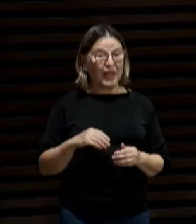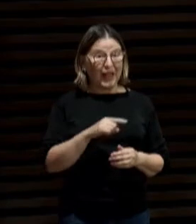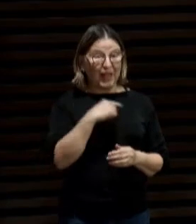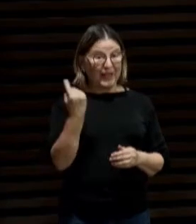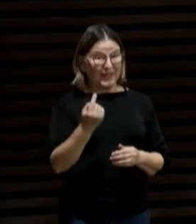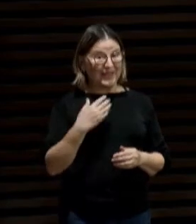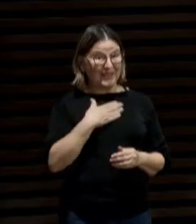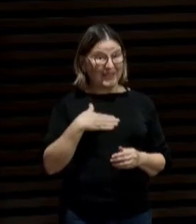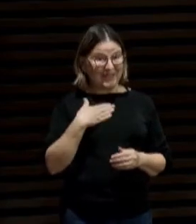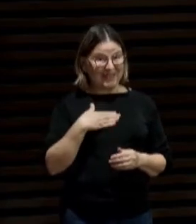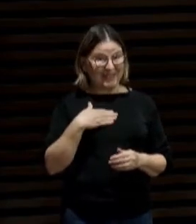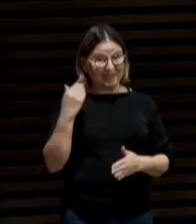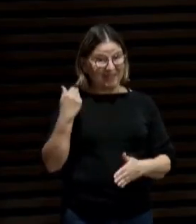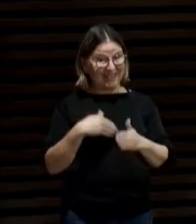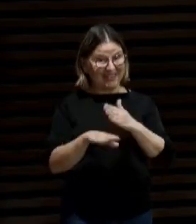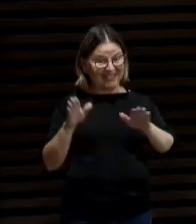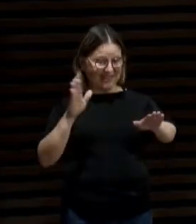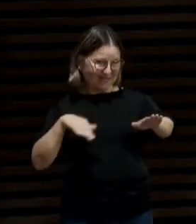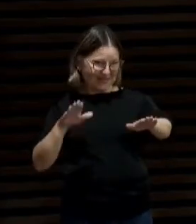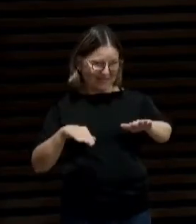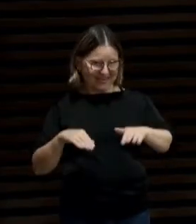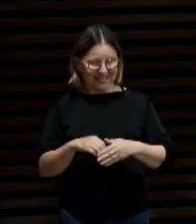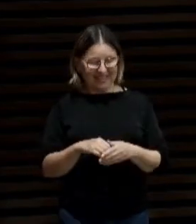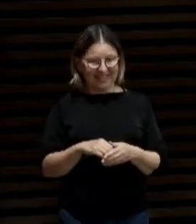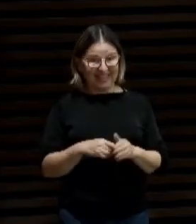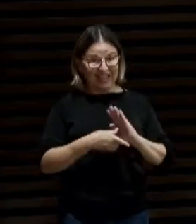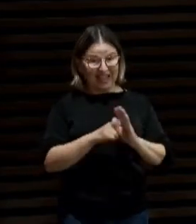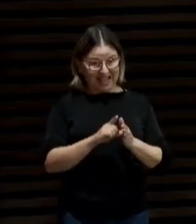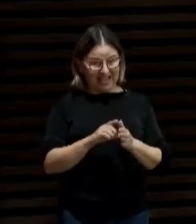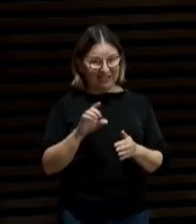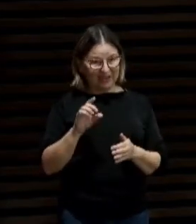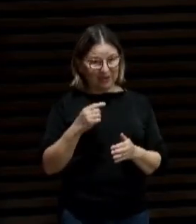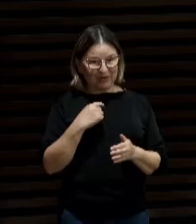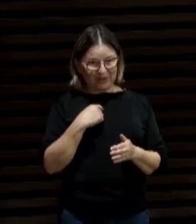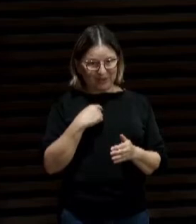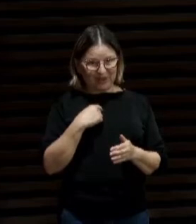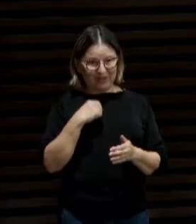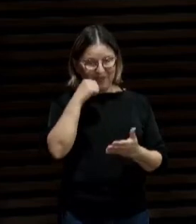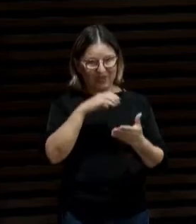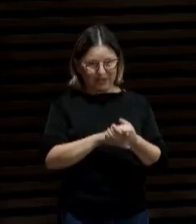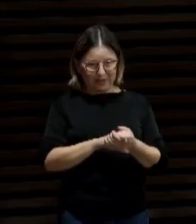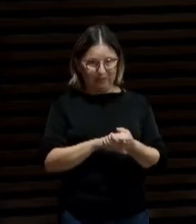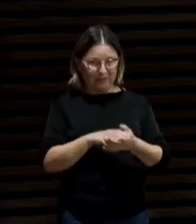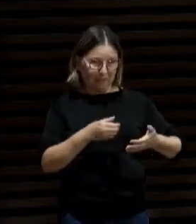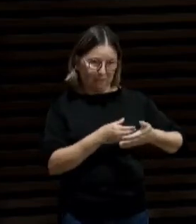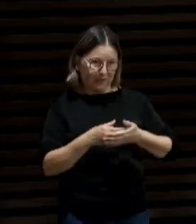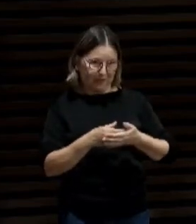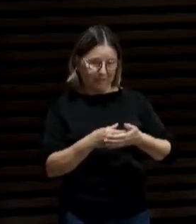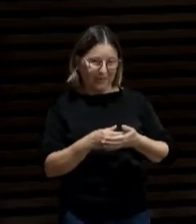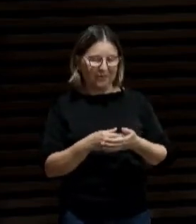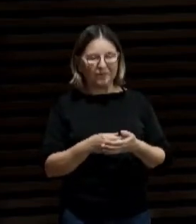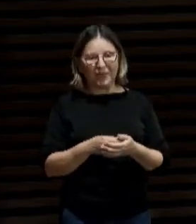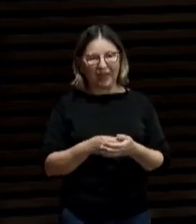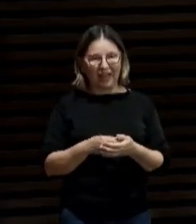vez por ano dá para a gente ir para a praia. Quando era só eu e a Vanessa e um bebê, aí a gente alugava guarda-sol. Aí começou a